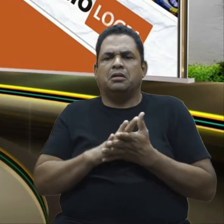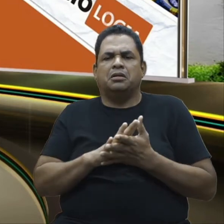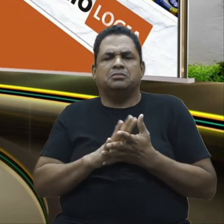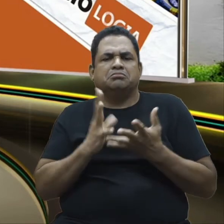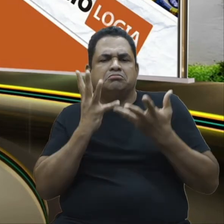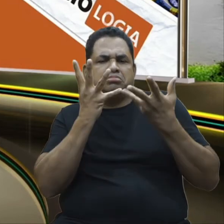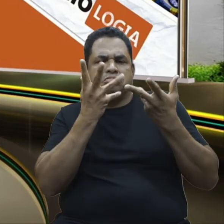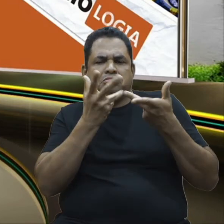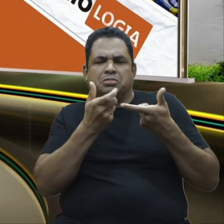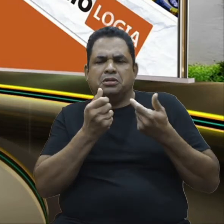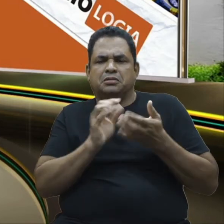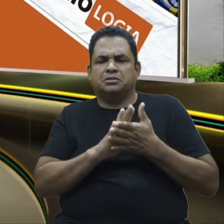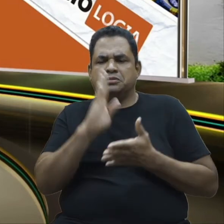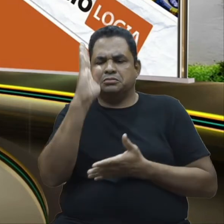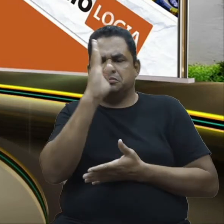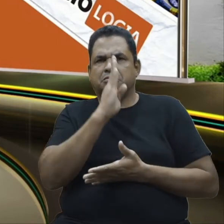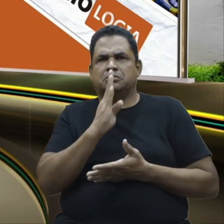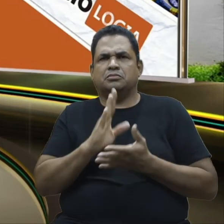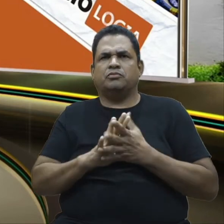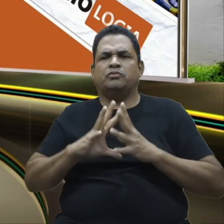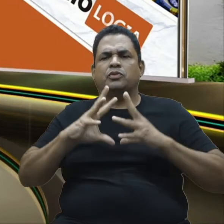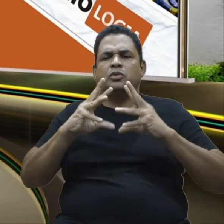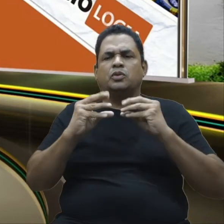no Brasil, tá tudo,